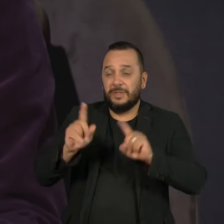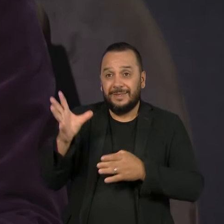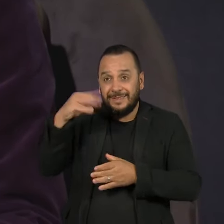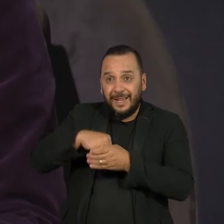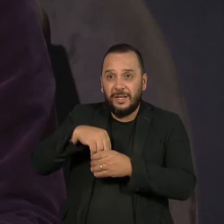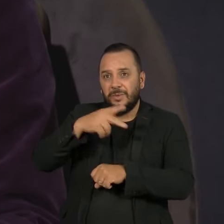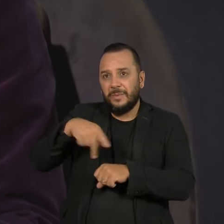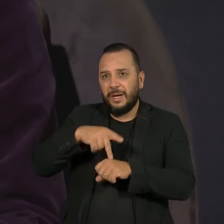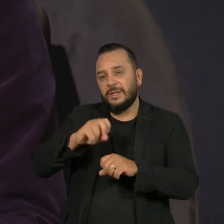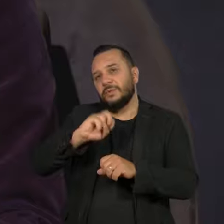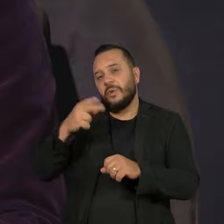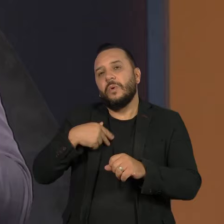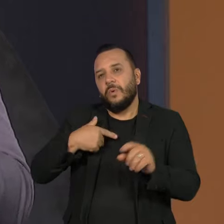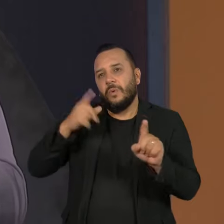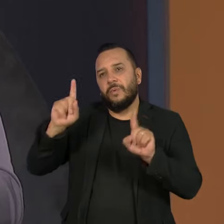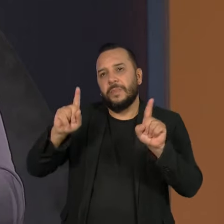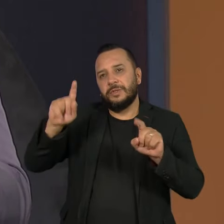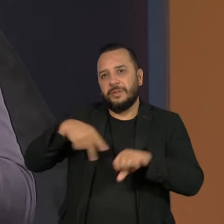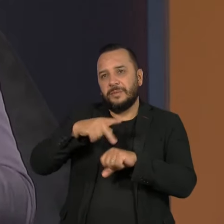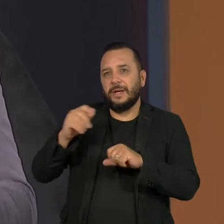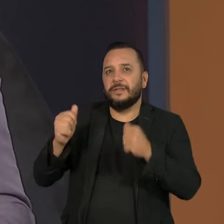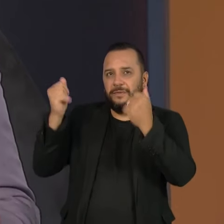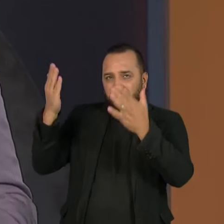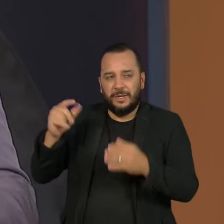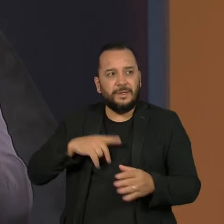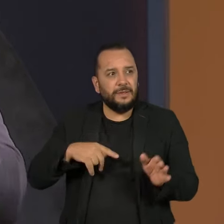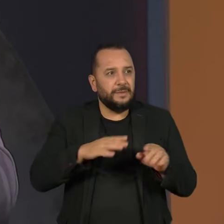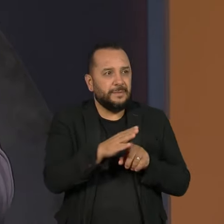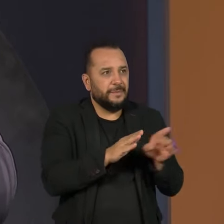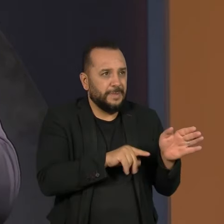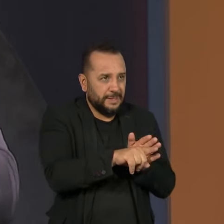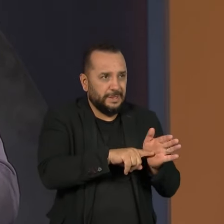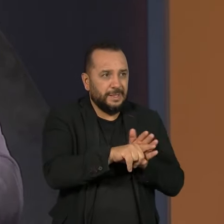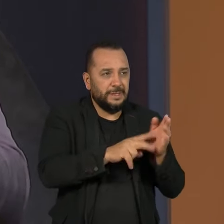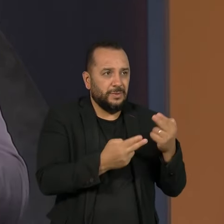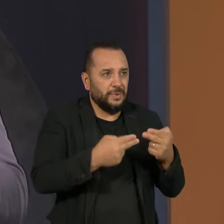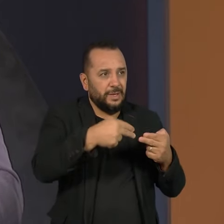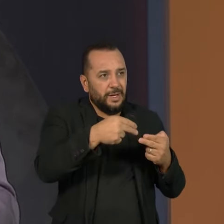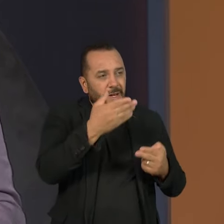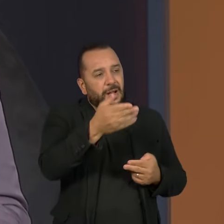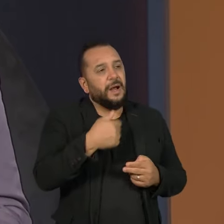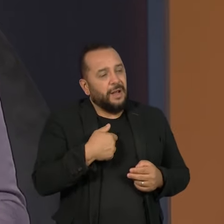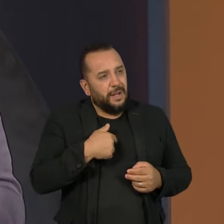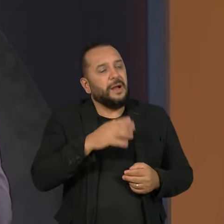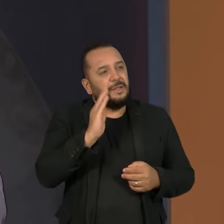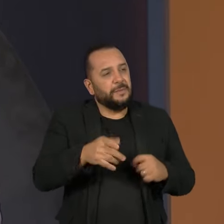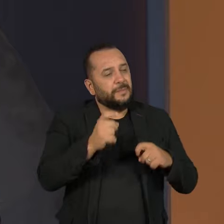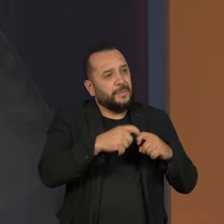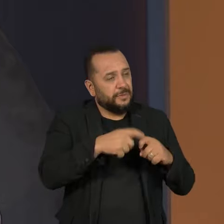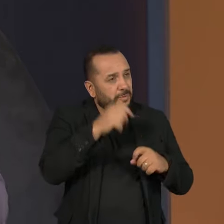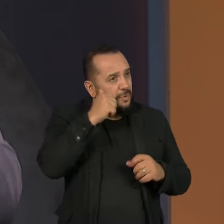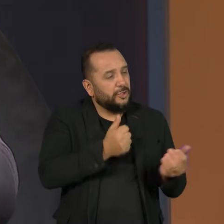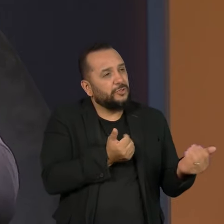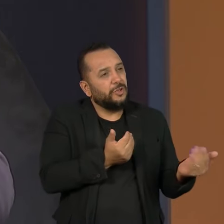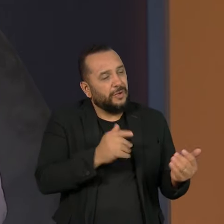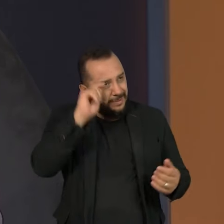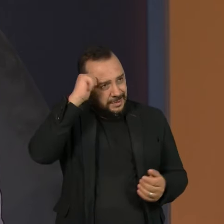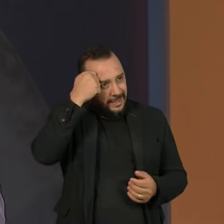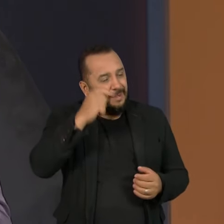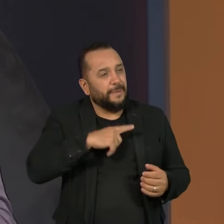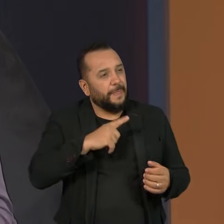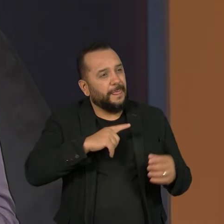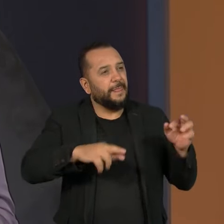quanto externamente. Pesquisa nuclear, médica, uma mulher jovem, negra. A diversidade na ciência é capaz